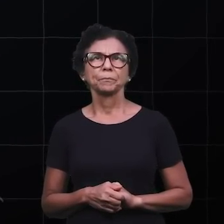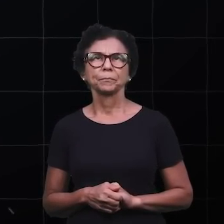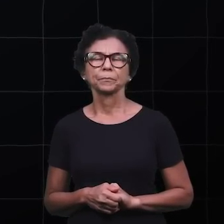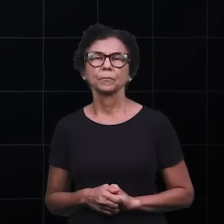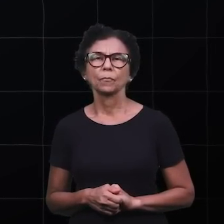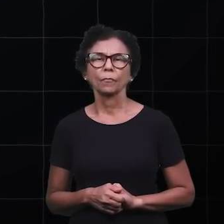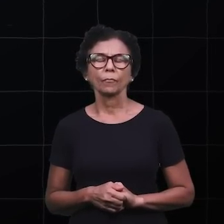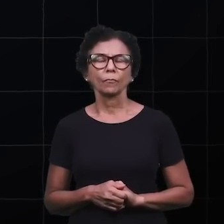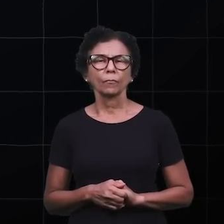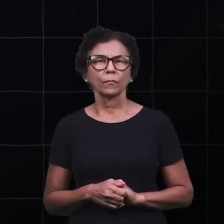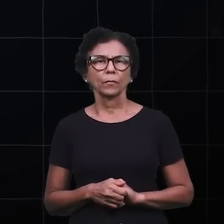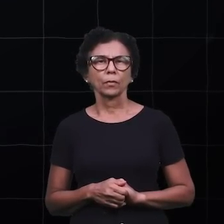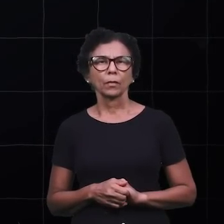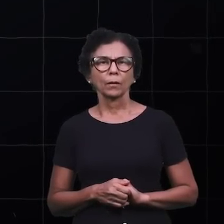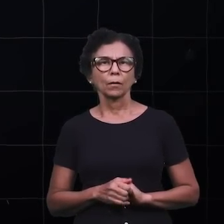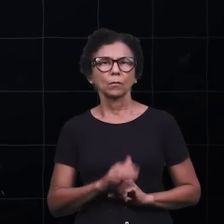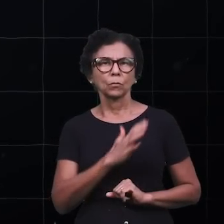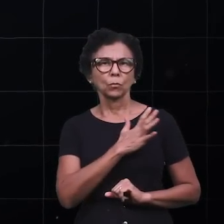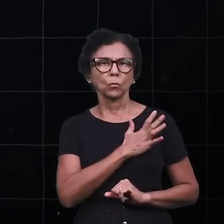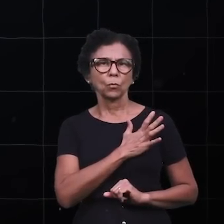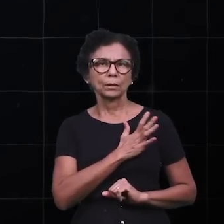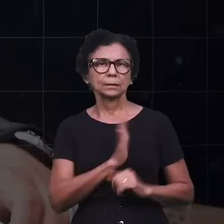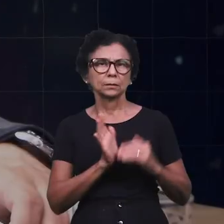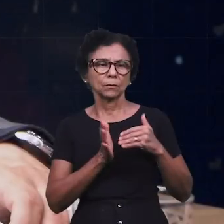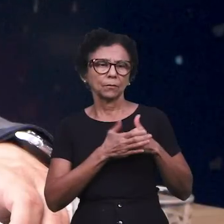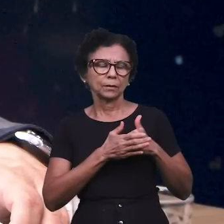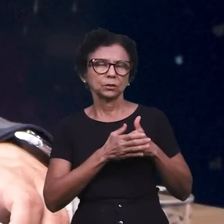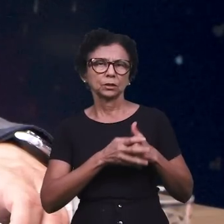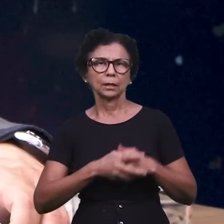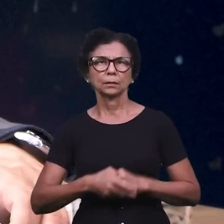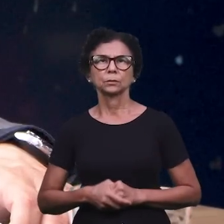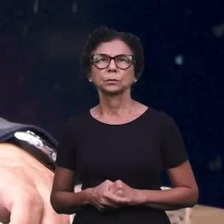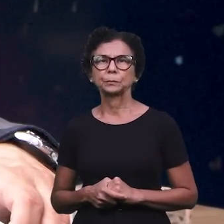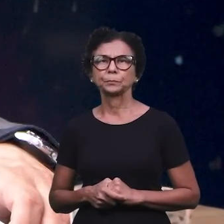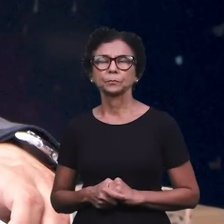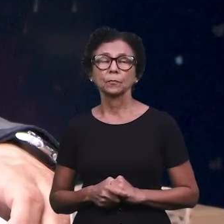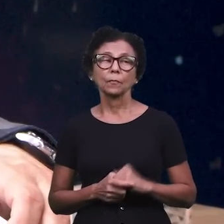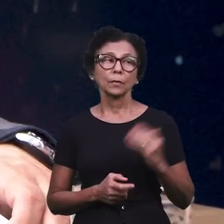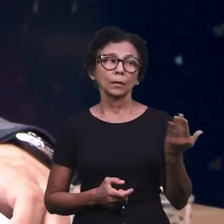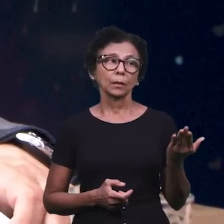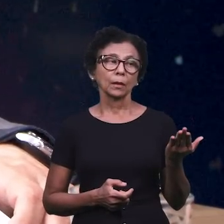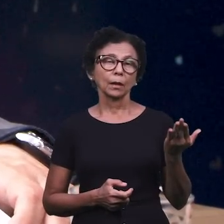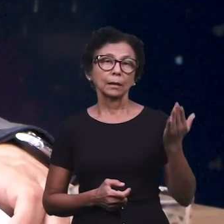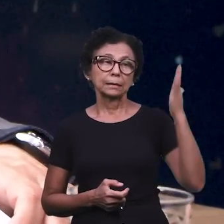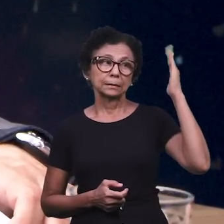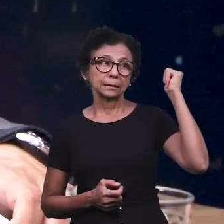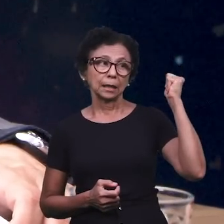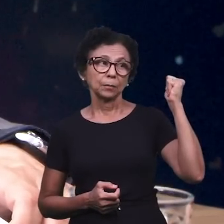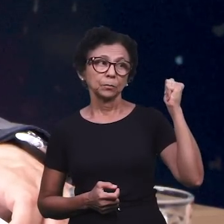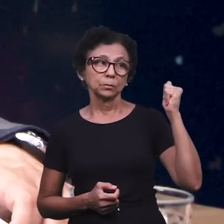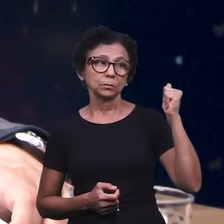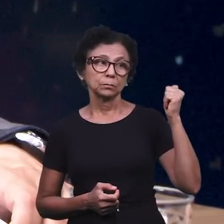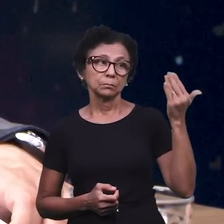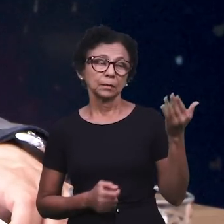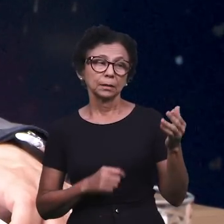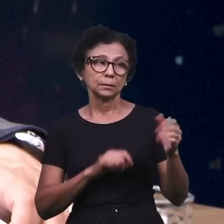obscureceu. Dizem-se sábios, mas se tornam loucos. Ou seja, veem a mão de Deus, mas não conseguem